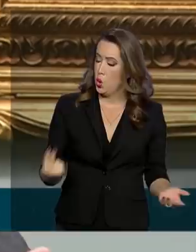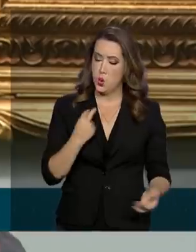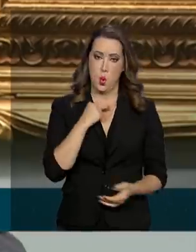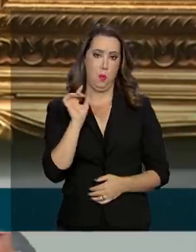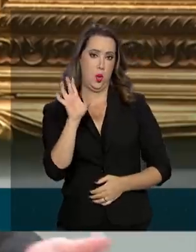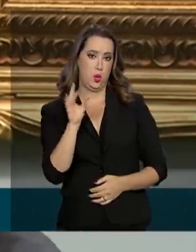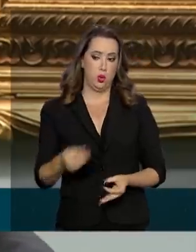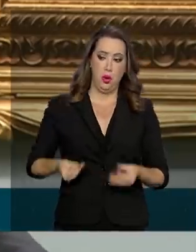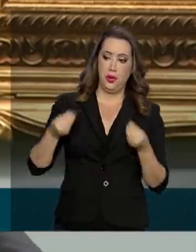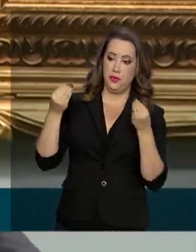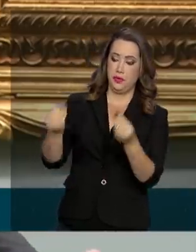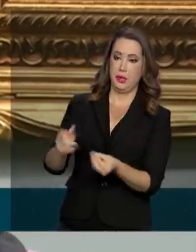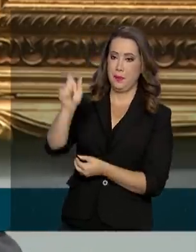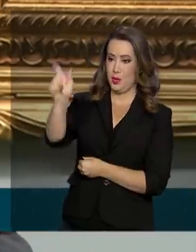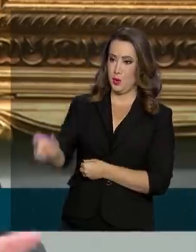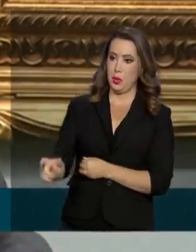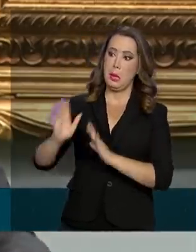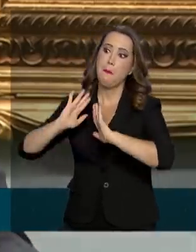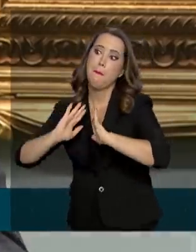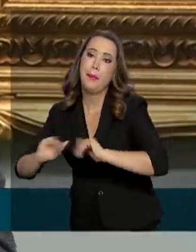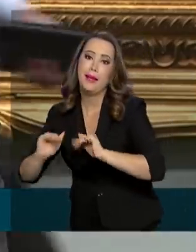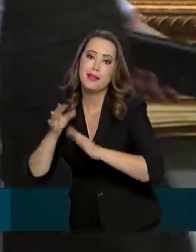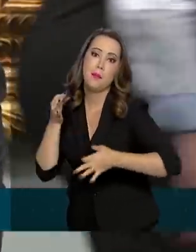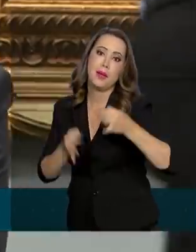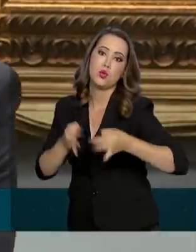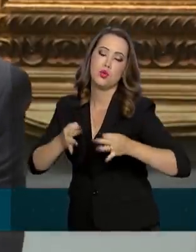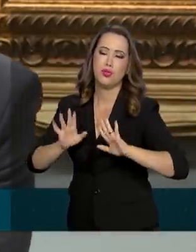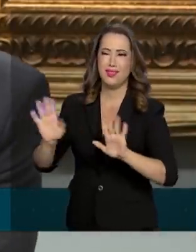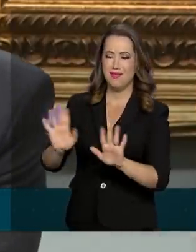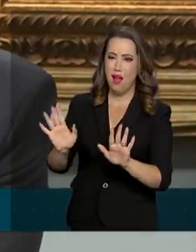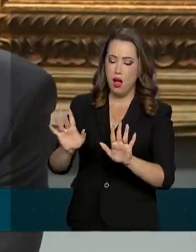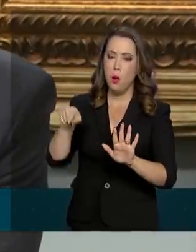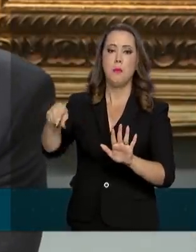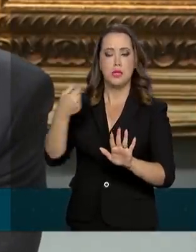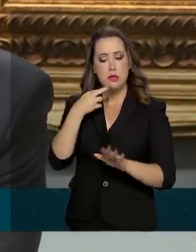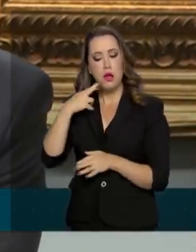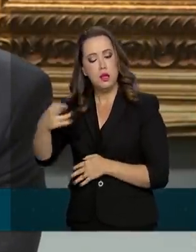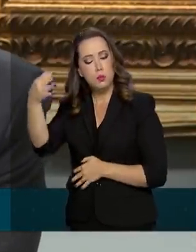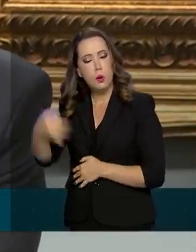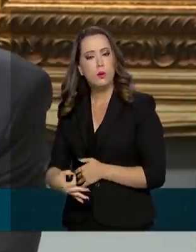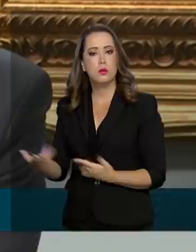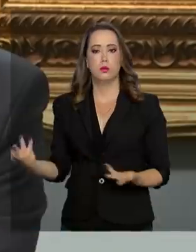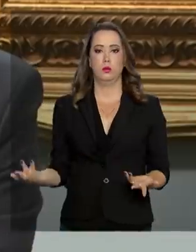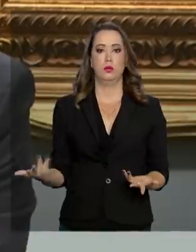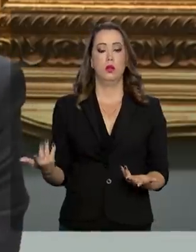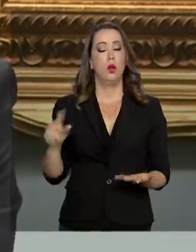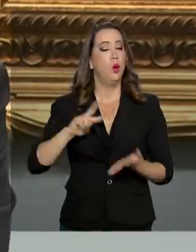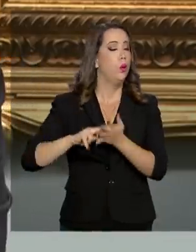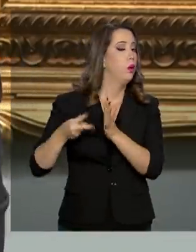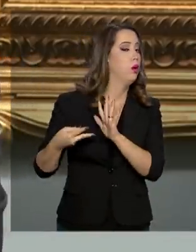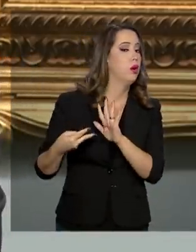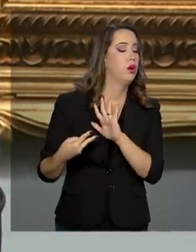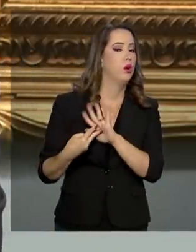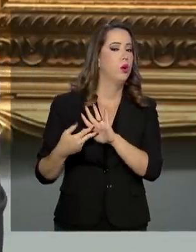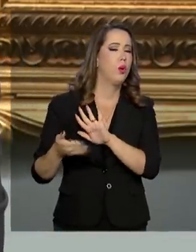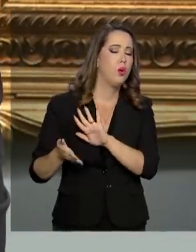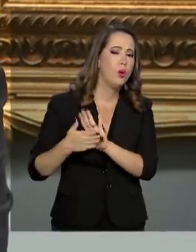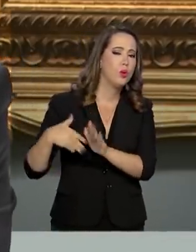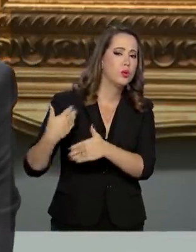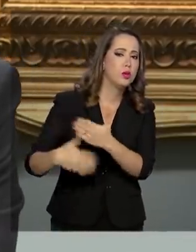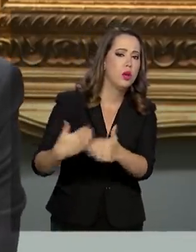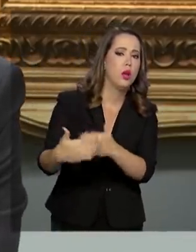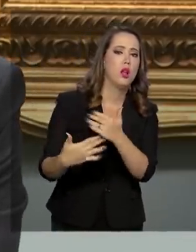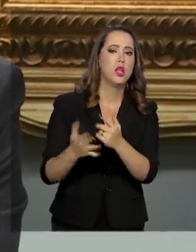as pessoas que demandem no judiciário mas é preciso garantir também o resultado efetivo isso significa que o processo